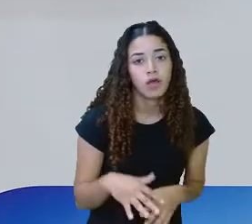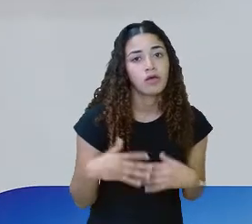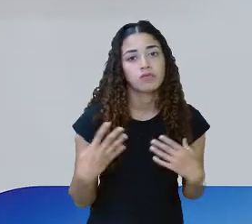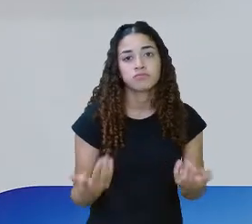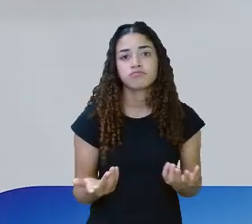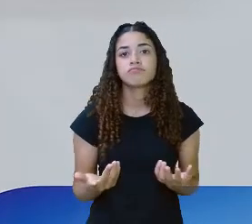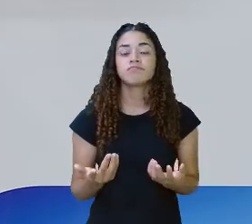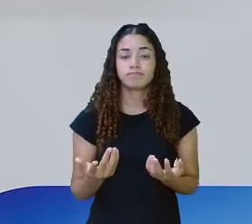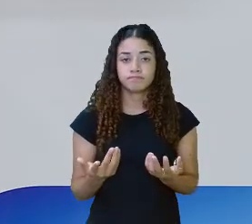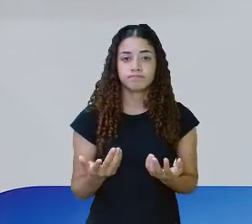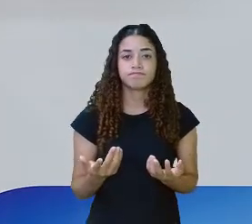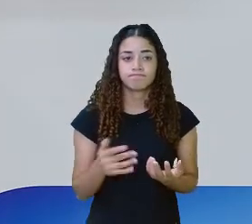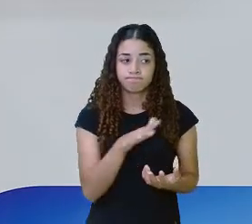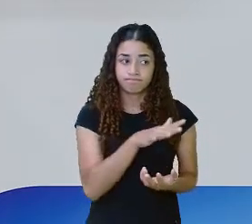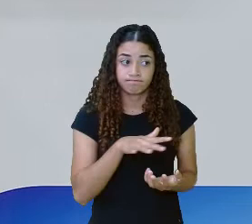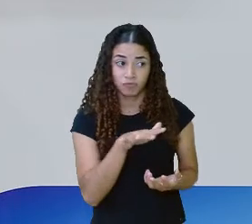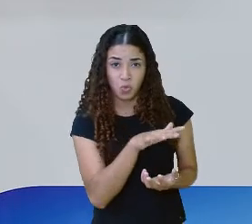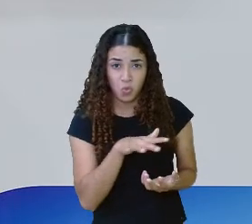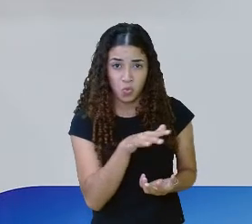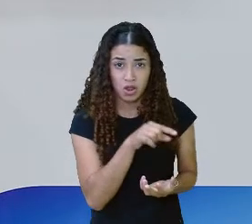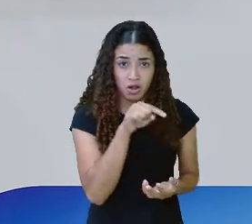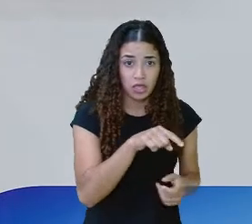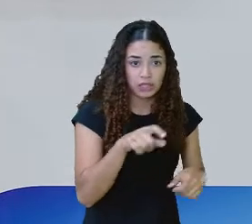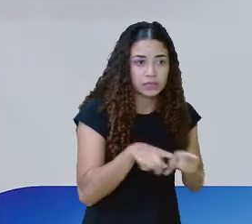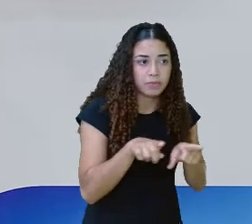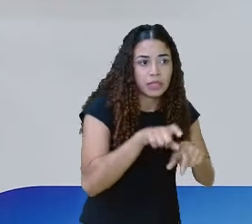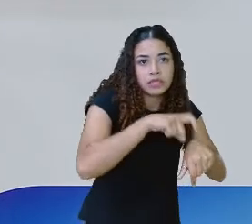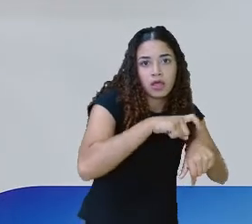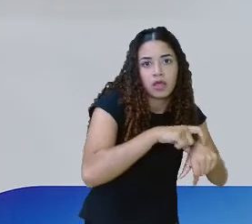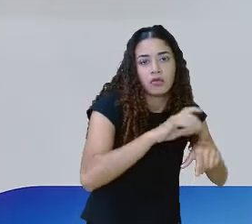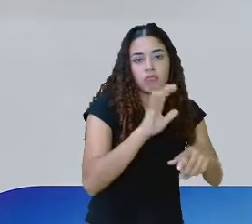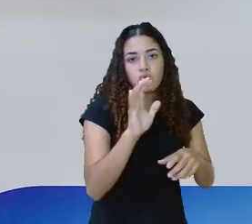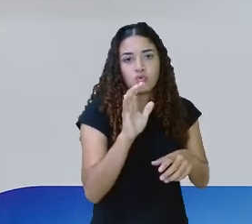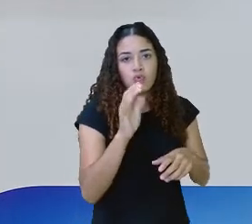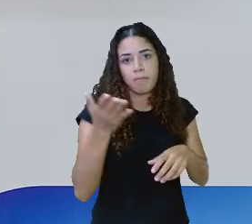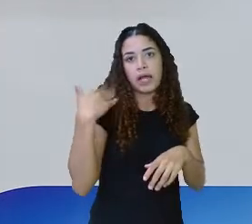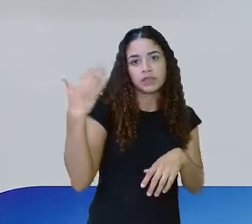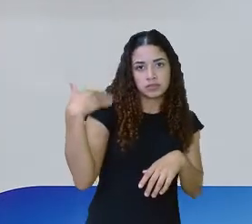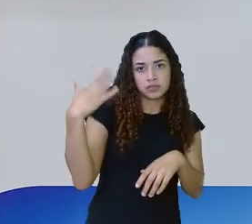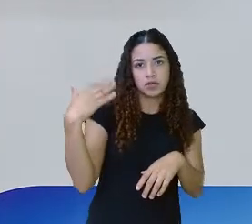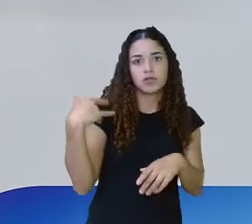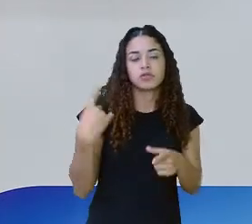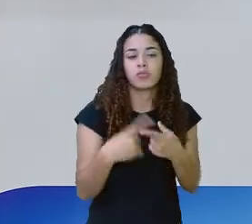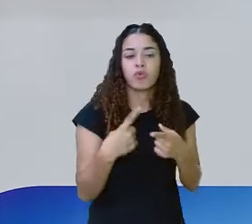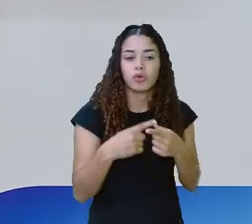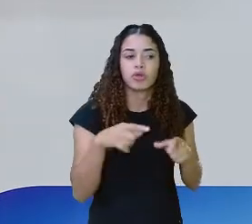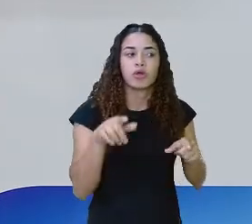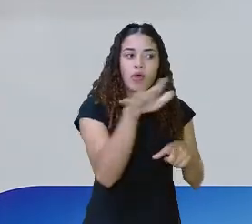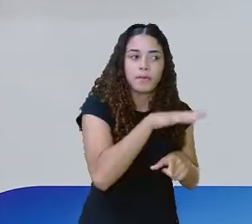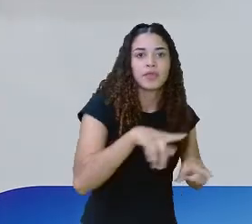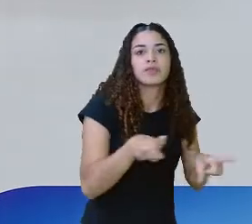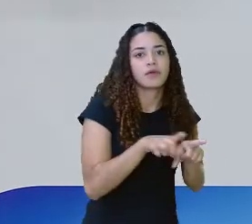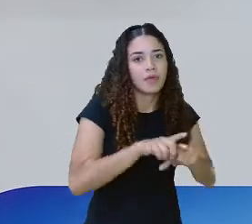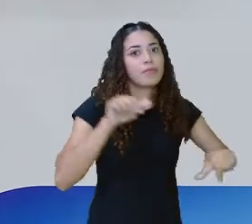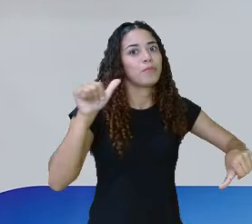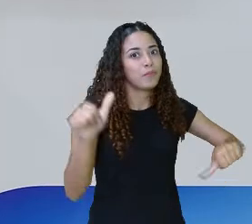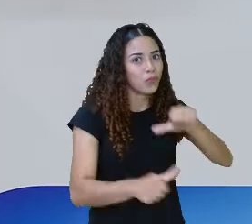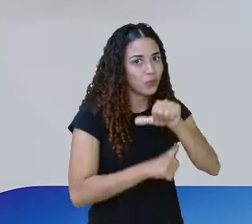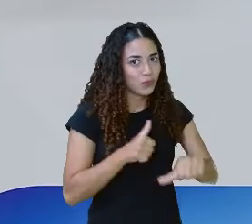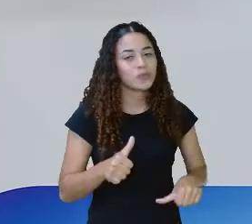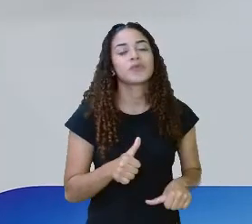naquele ambiente, naquele tempo, né, naquela época, porque os ambientes eles são mutáveis também, né?